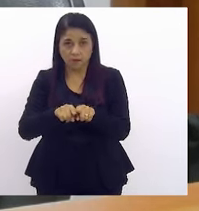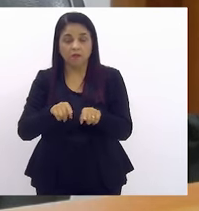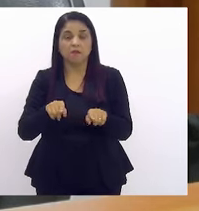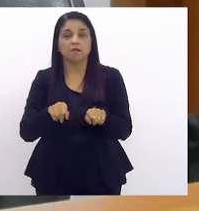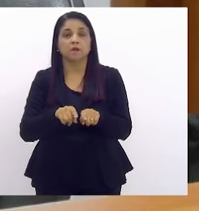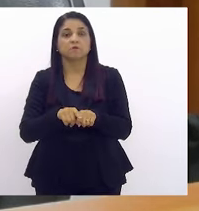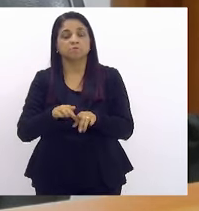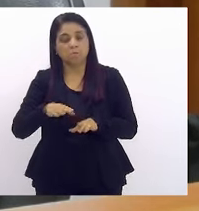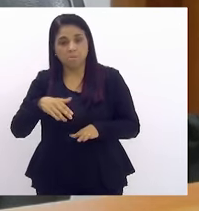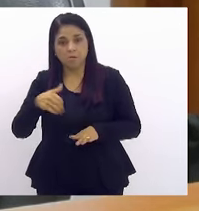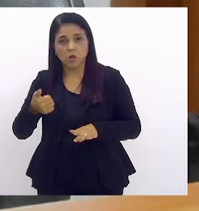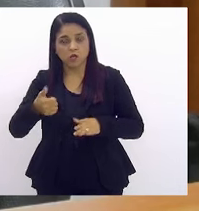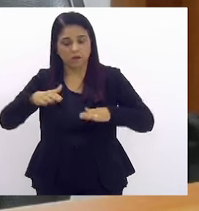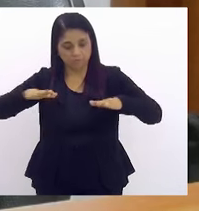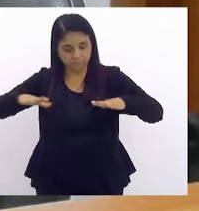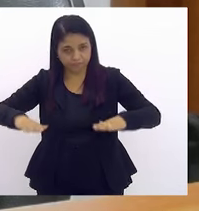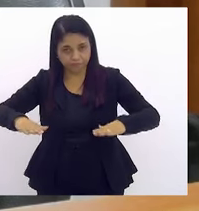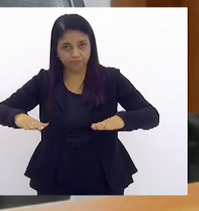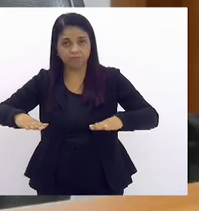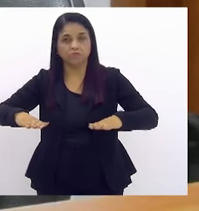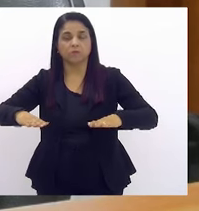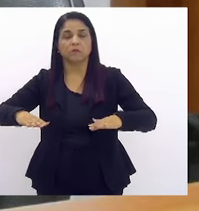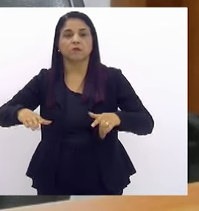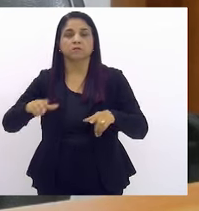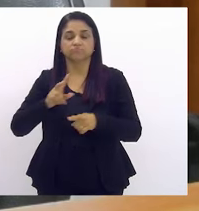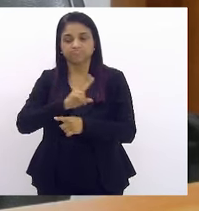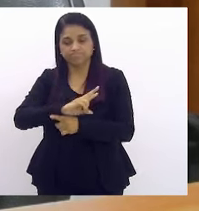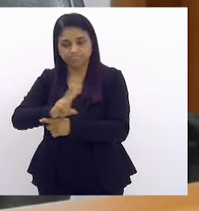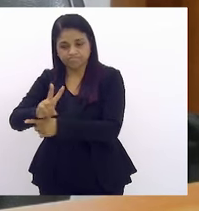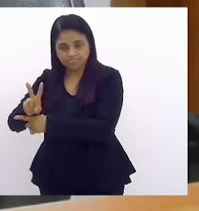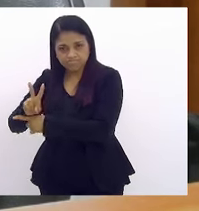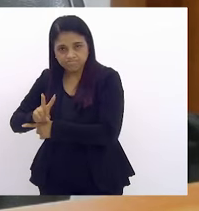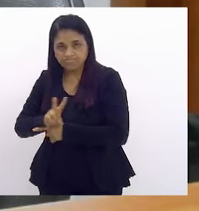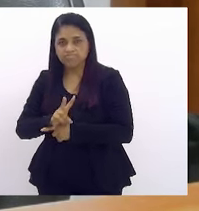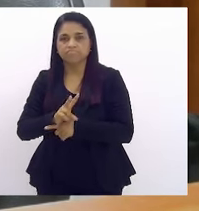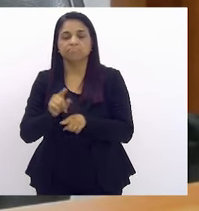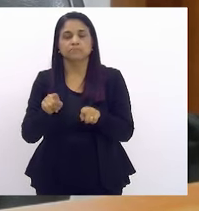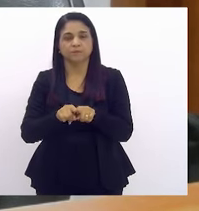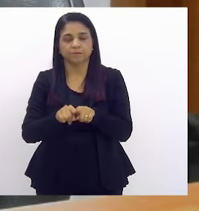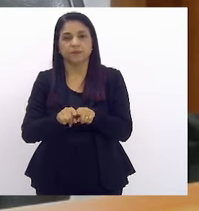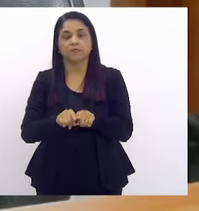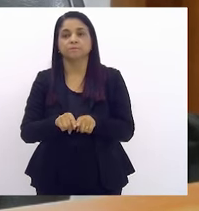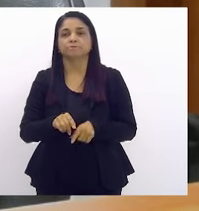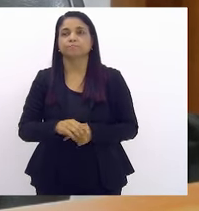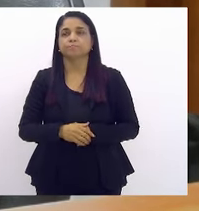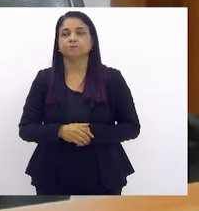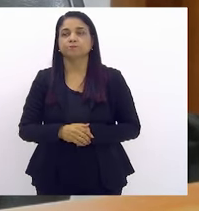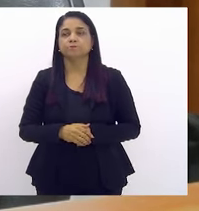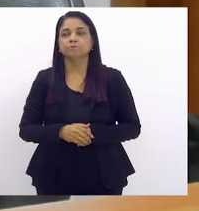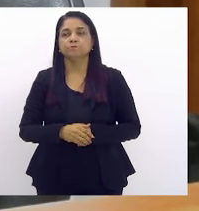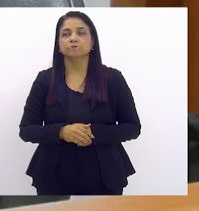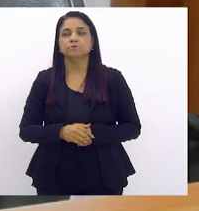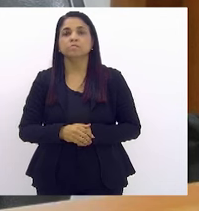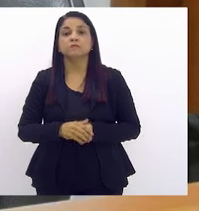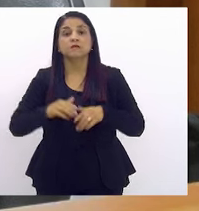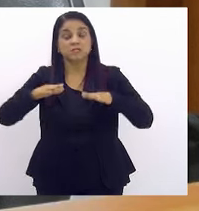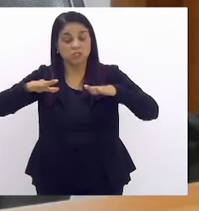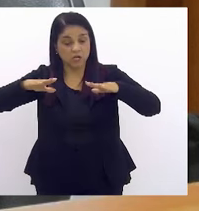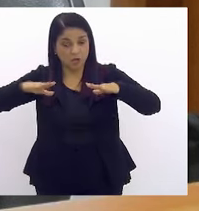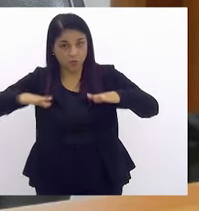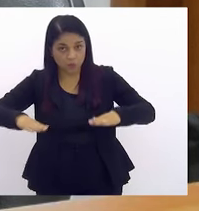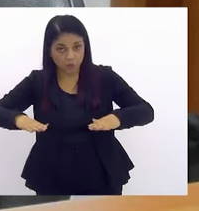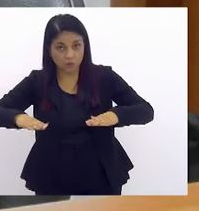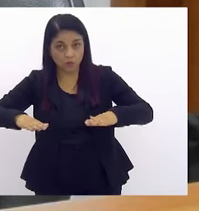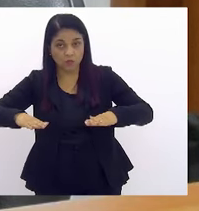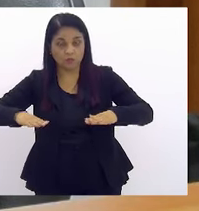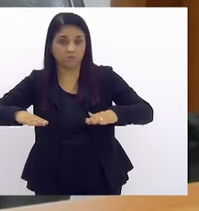do Taboal de Itaipuaçu a uma unidade de conservação, possivelmente. E, com relação às lagoas, o que a gente